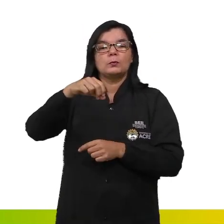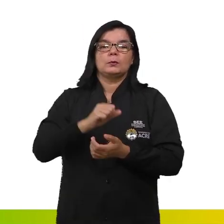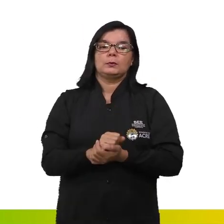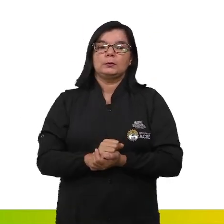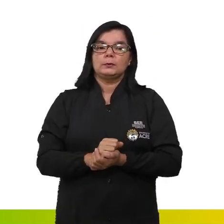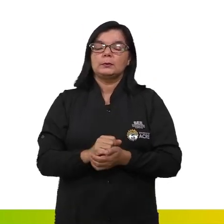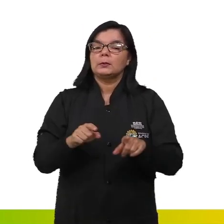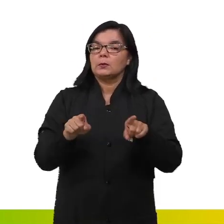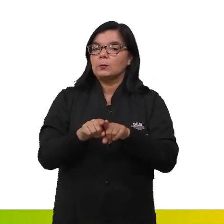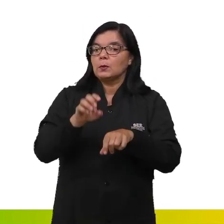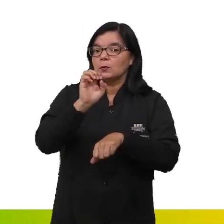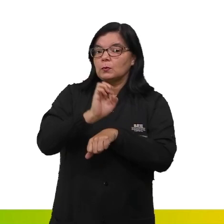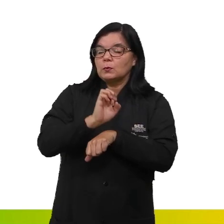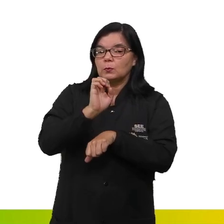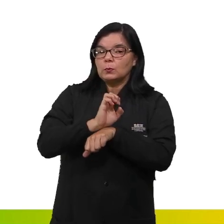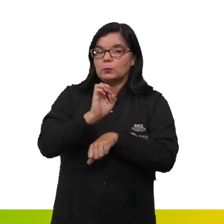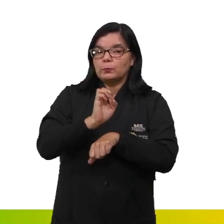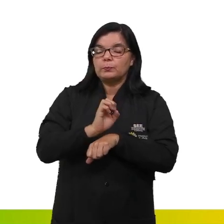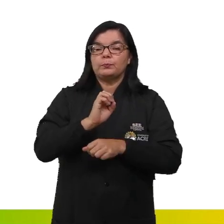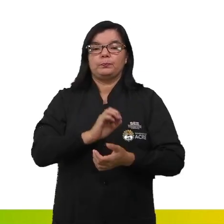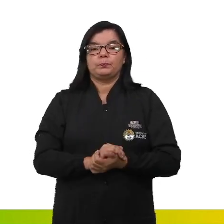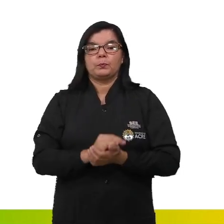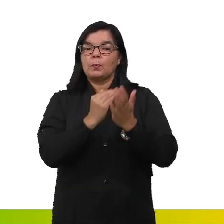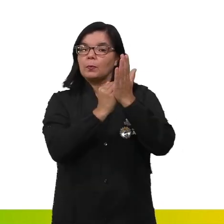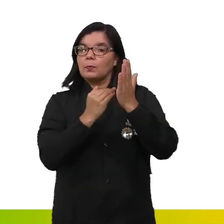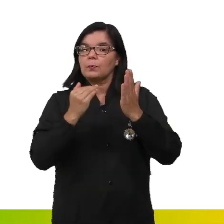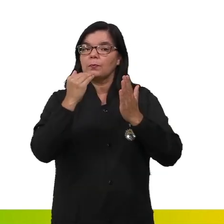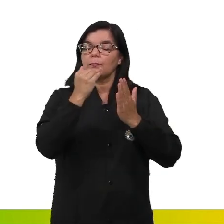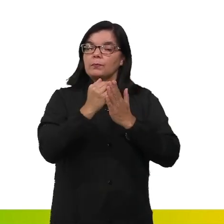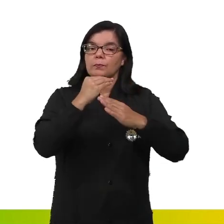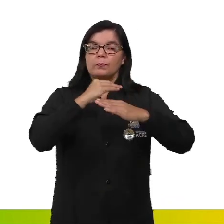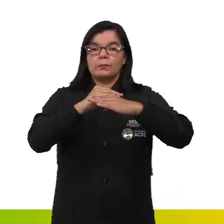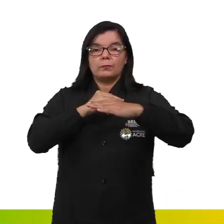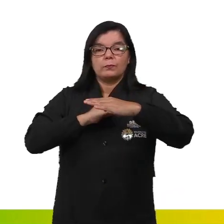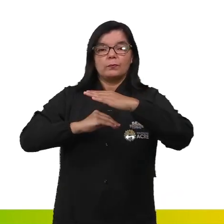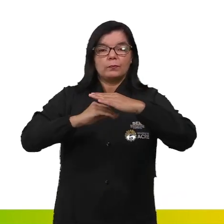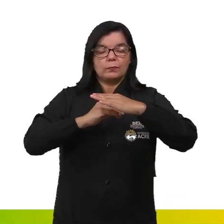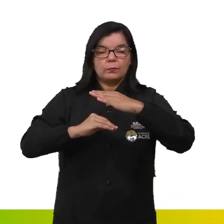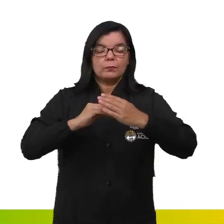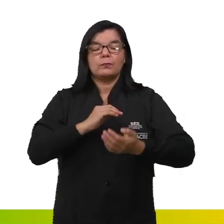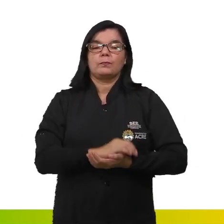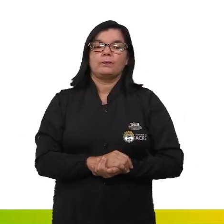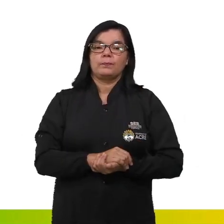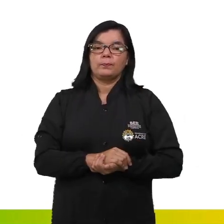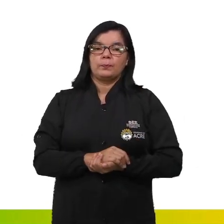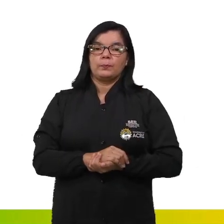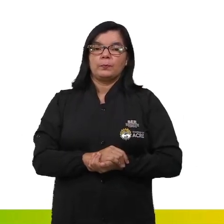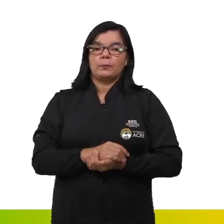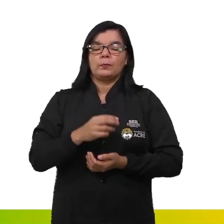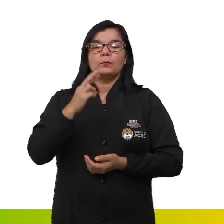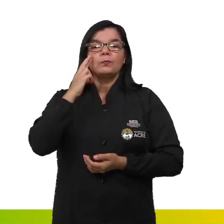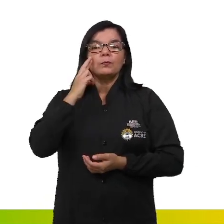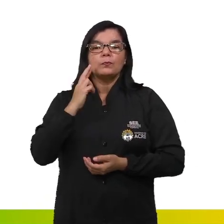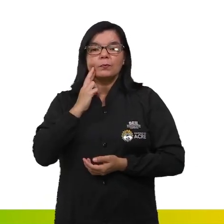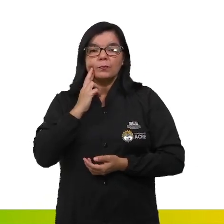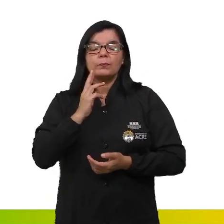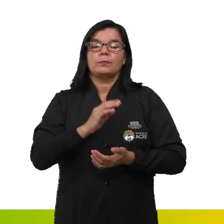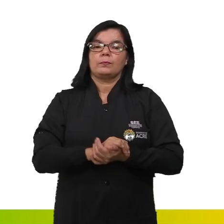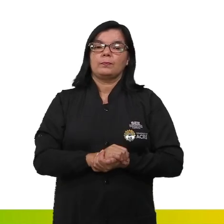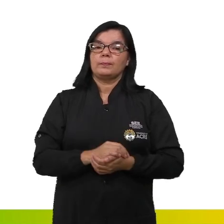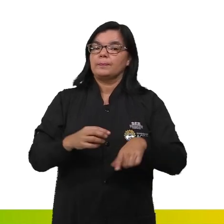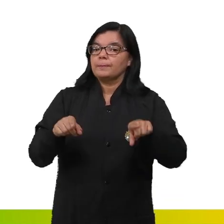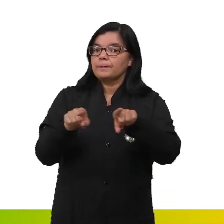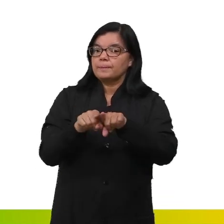a gente tem estados com alto índice de desigualdade social, como é o caso aqui de Roraima, e